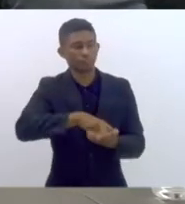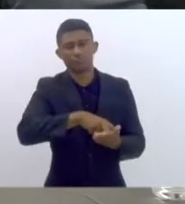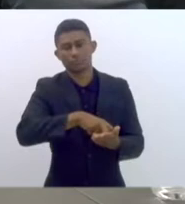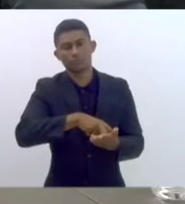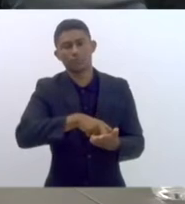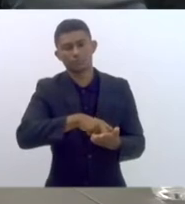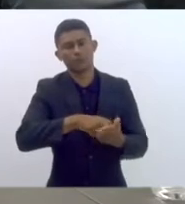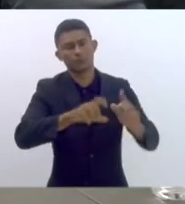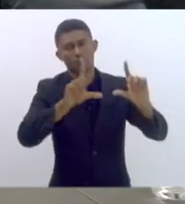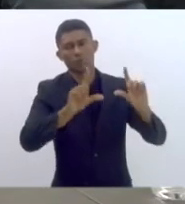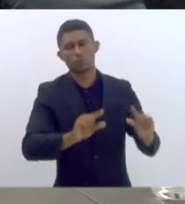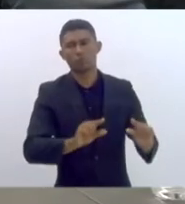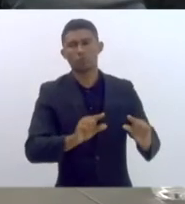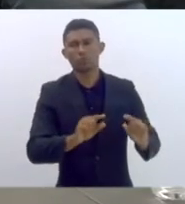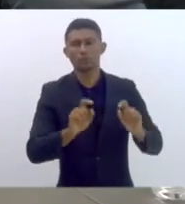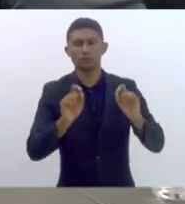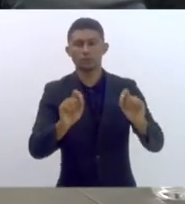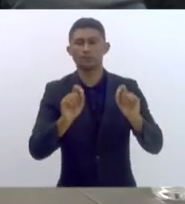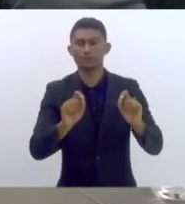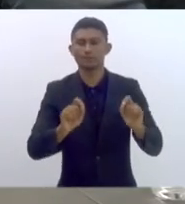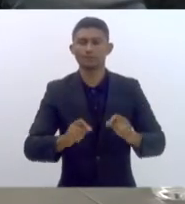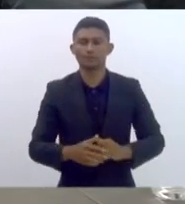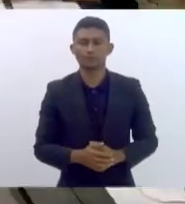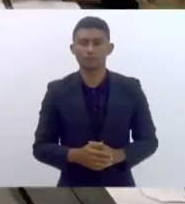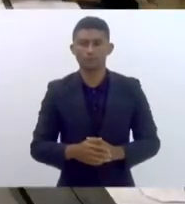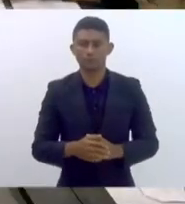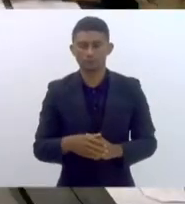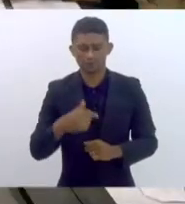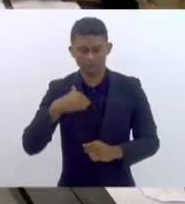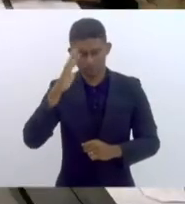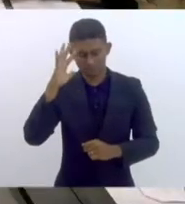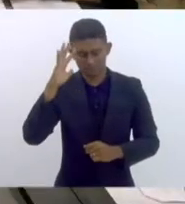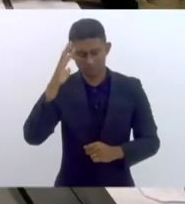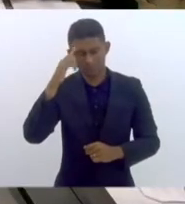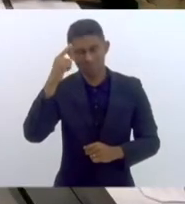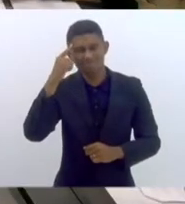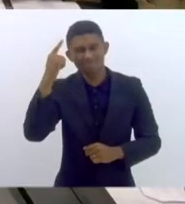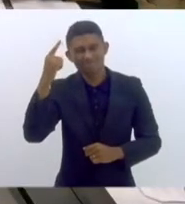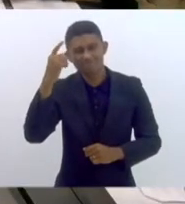né, que é... Agora, dá de cabeça com a penalidade.